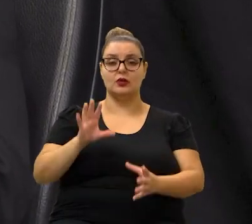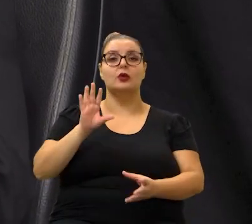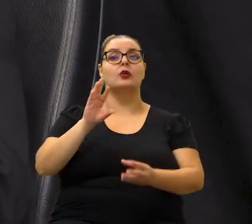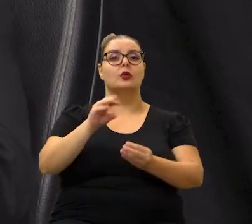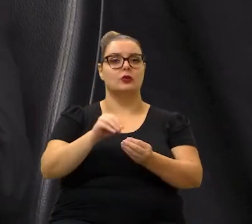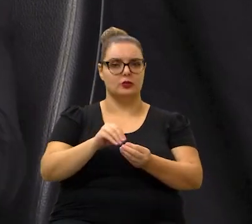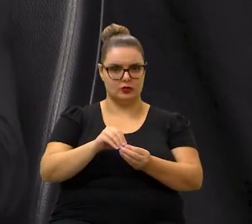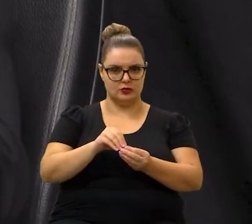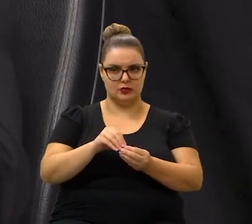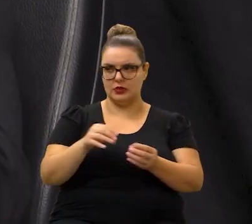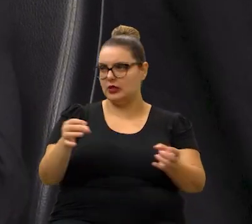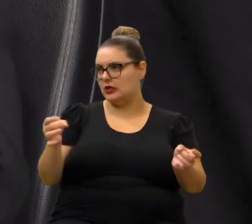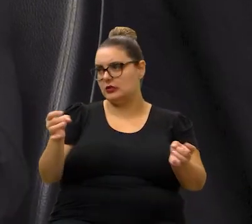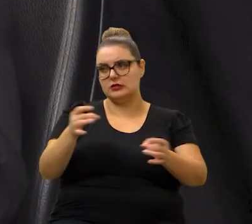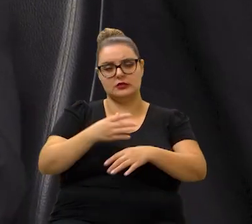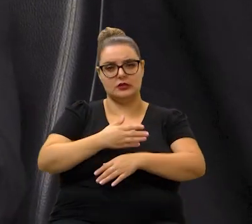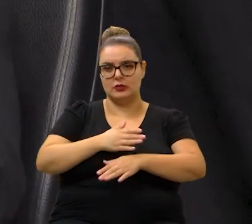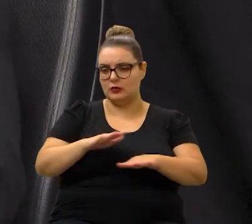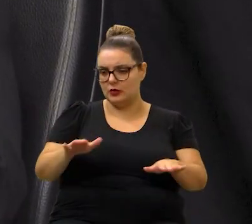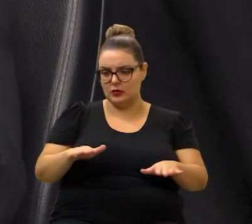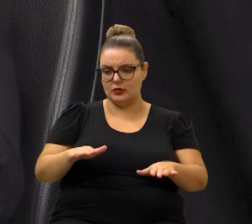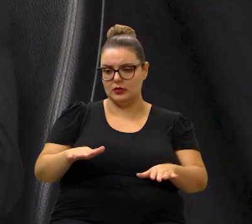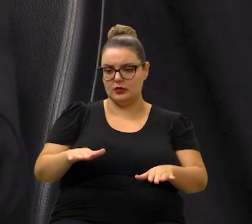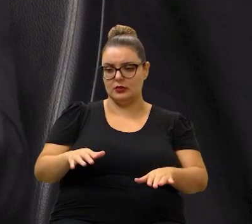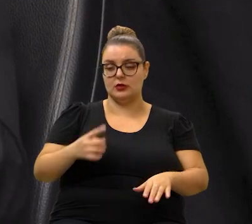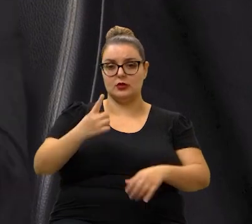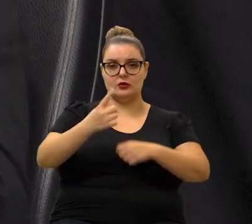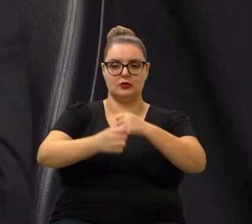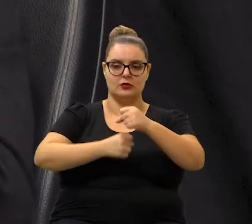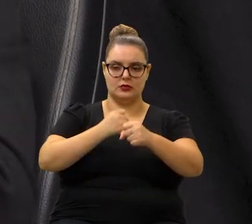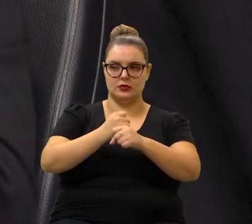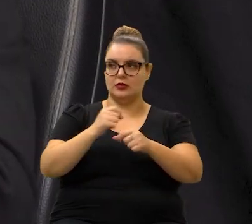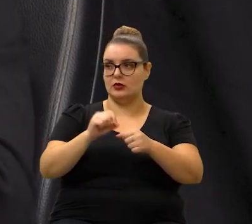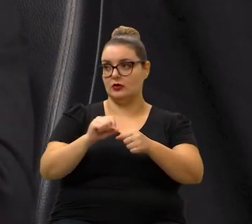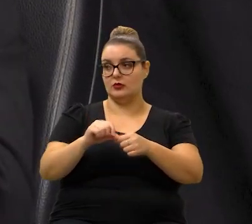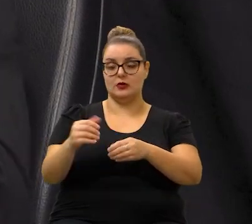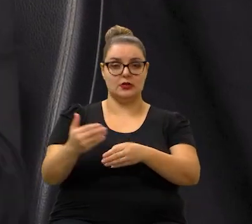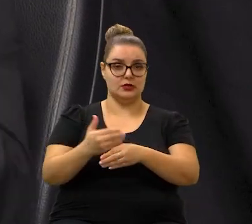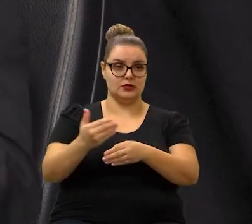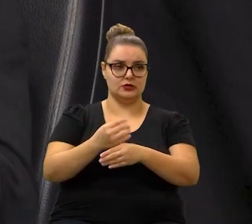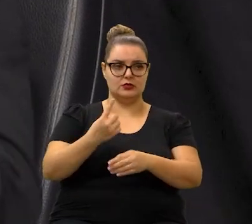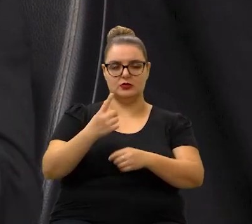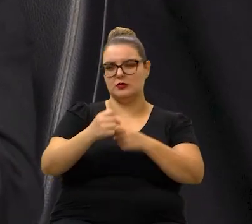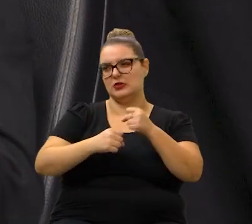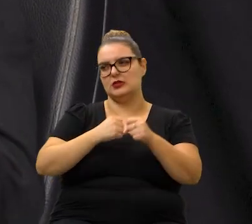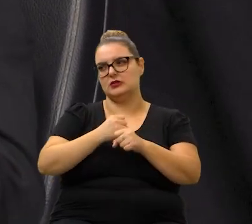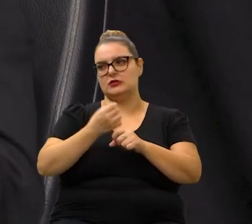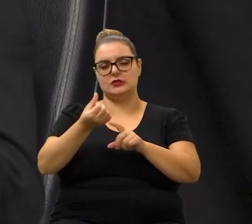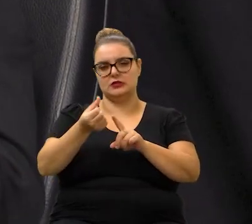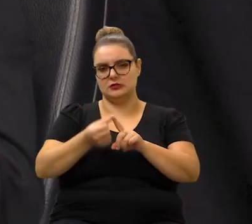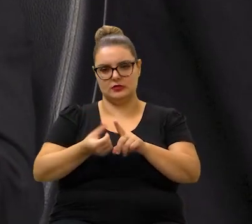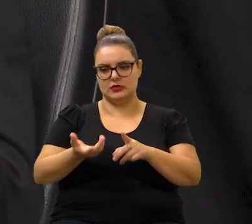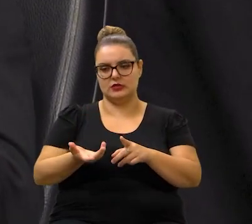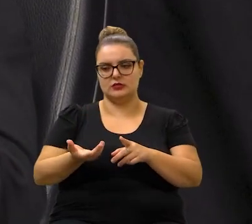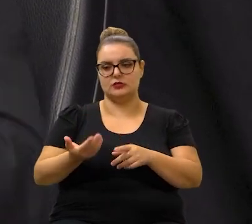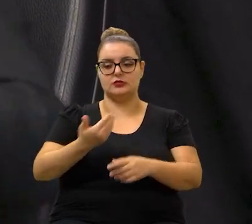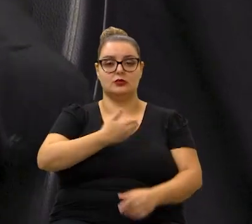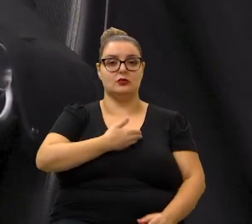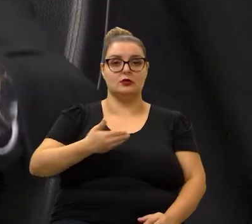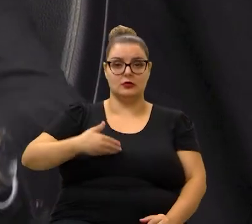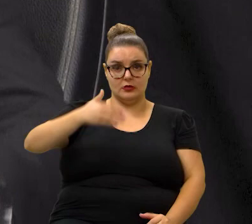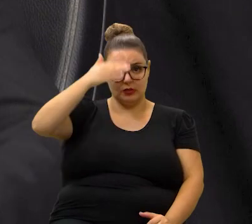concluídas estão prontas já as creches em um ano foram feitas construções um ano e meio através do governo